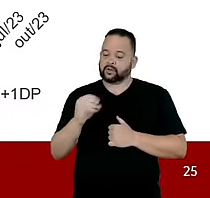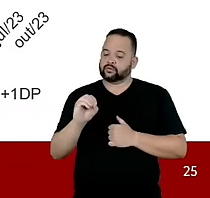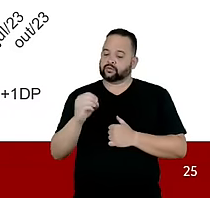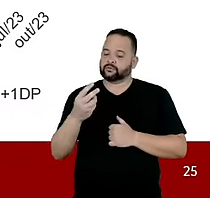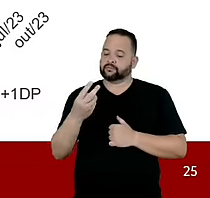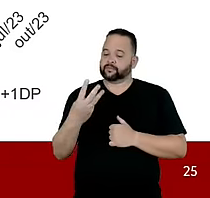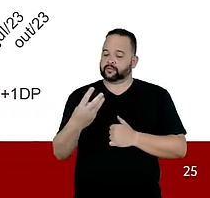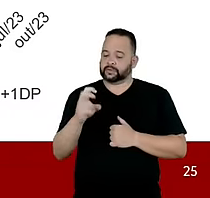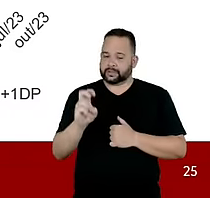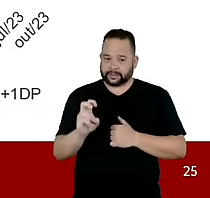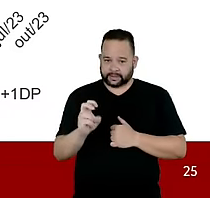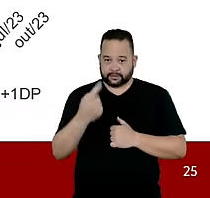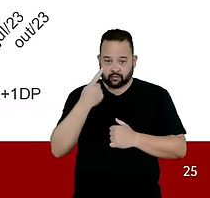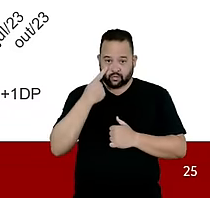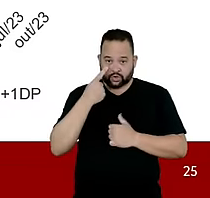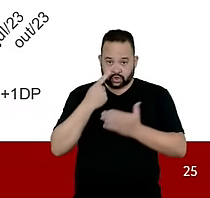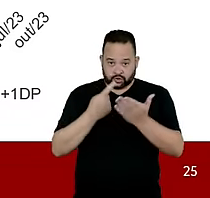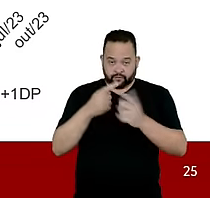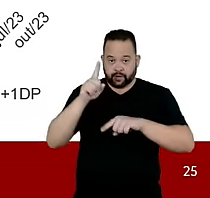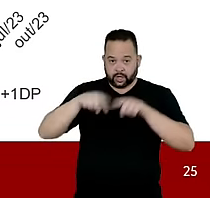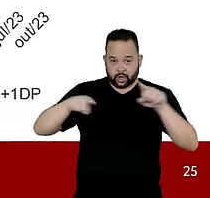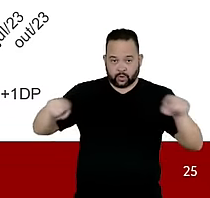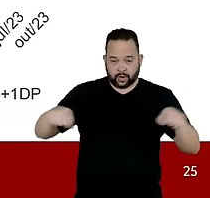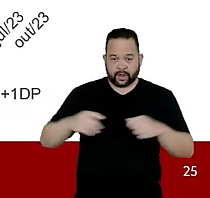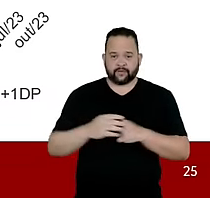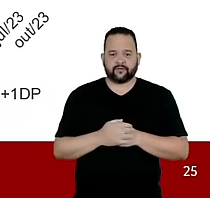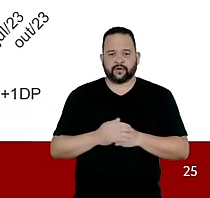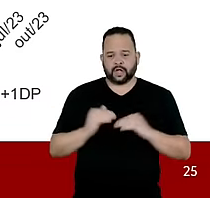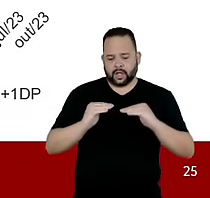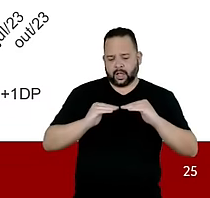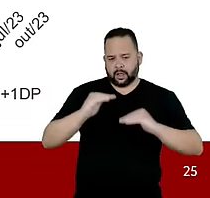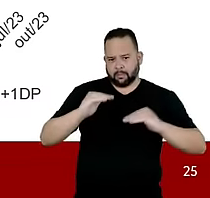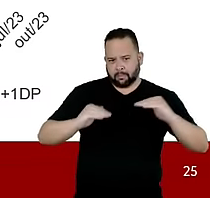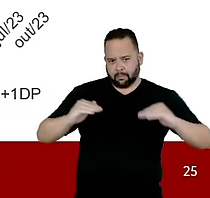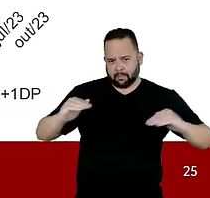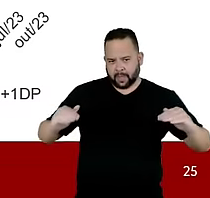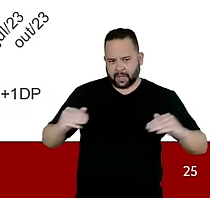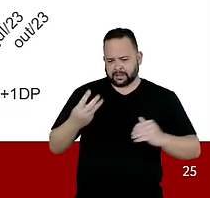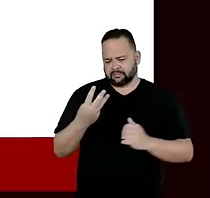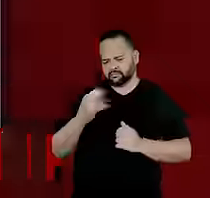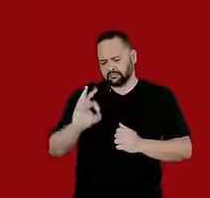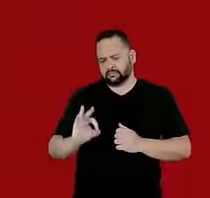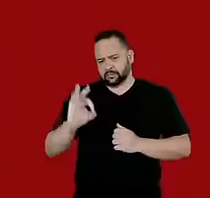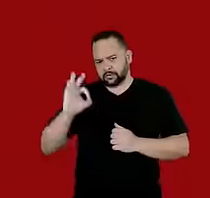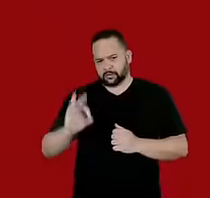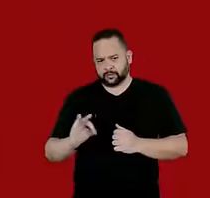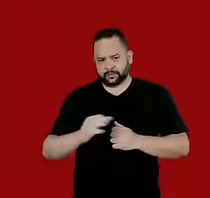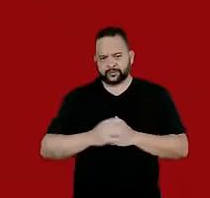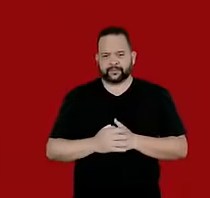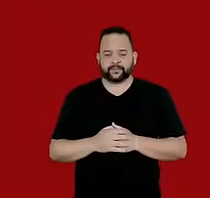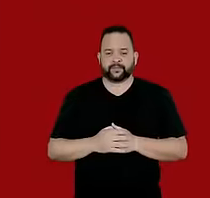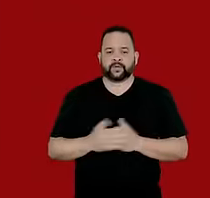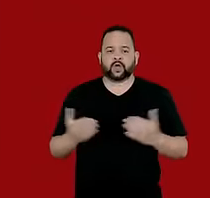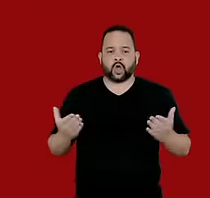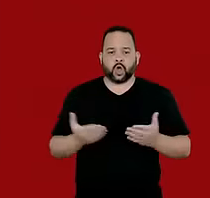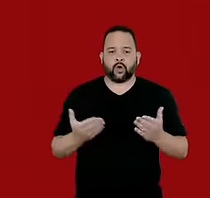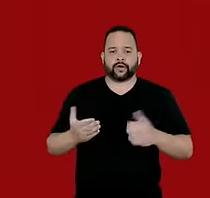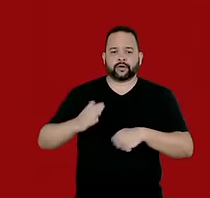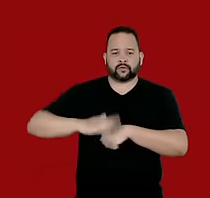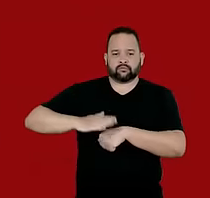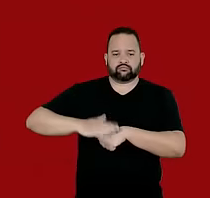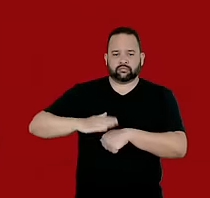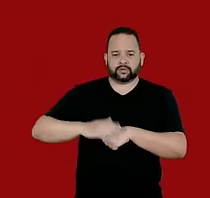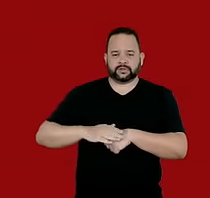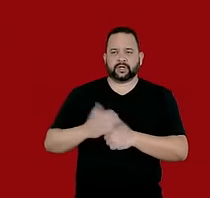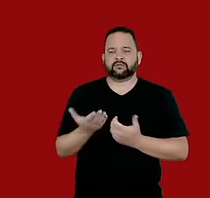um um um um patamar a média foi em torno de 3% e a gente tá operando a um patamar aí superior a isso em torno